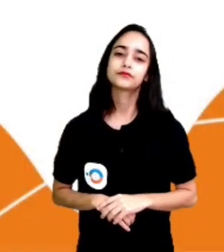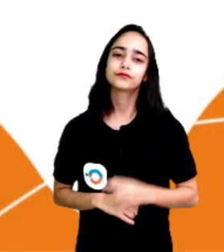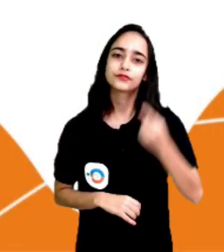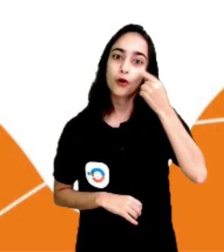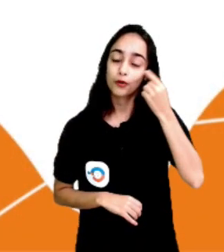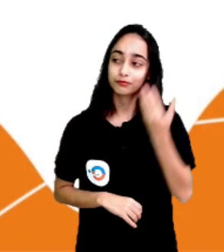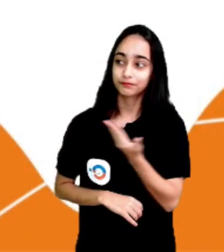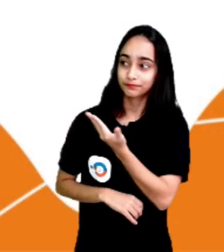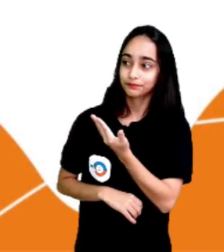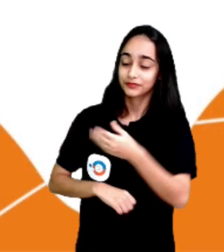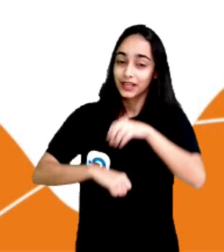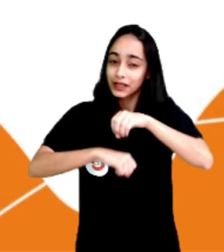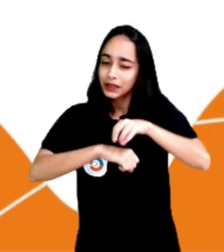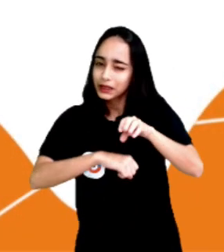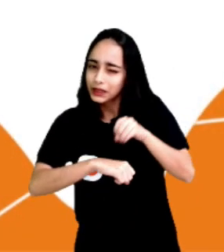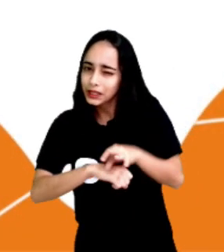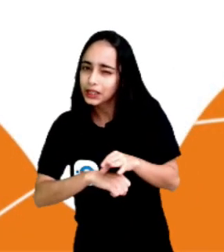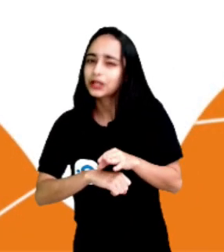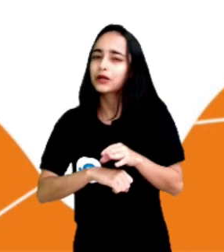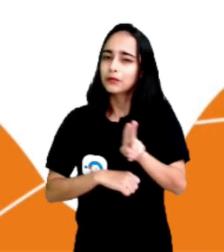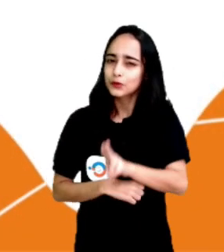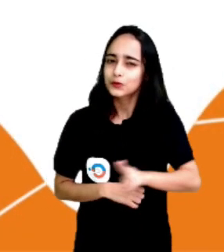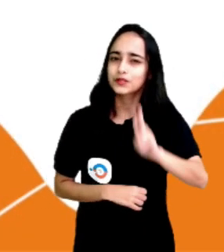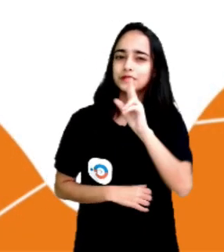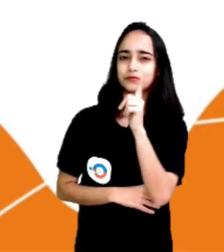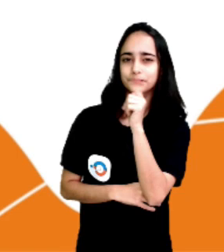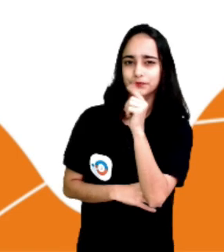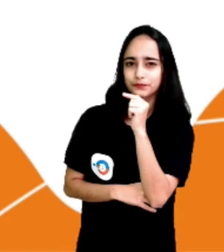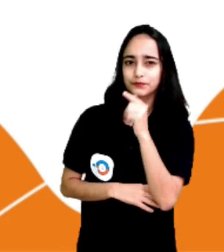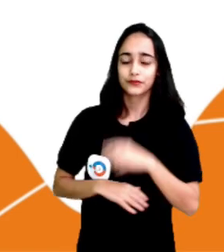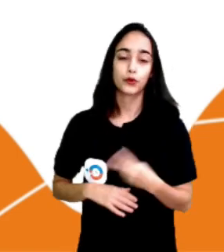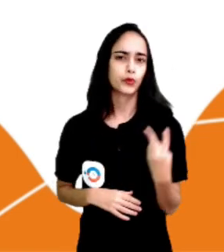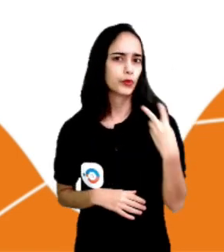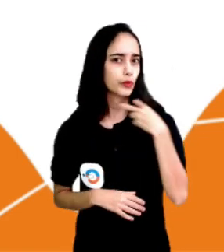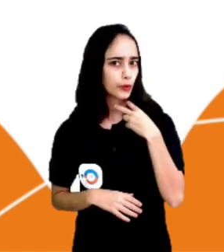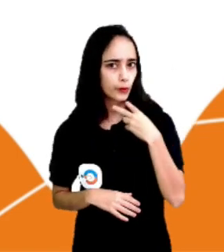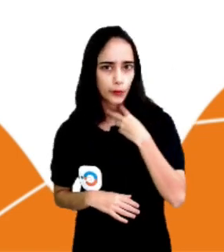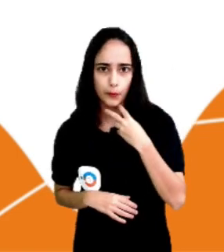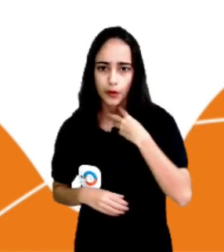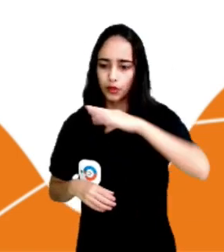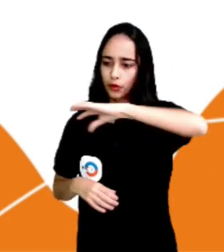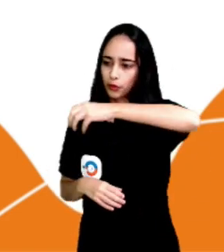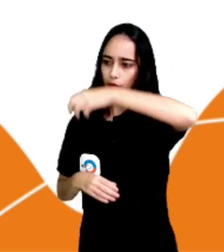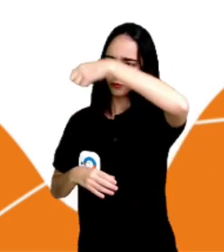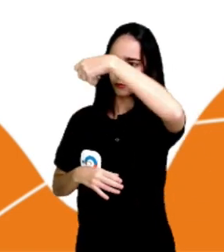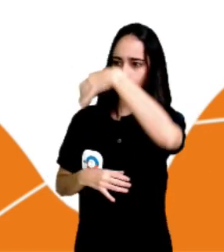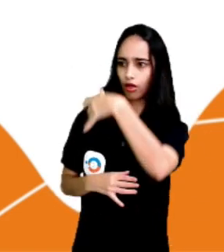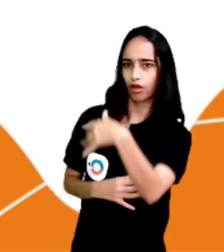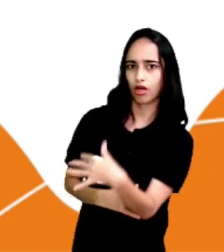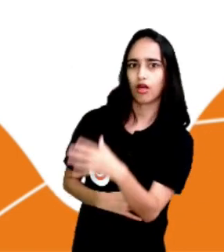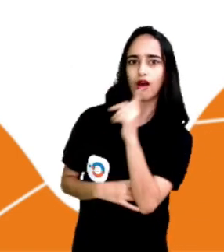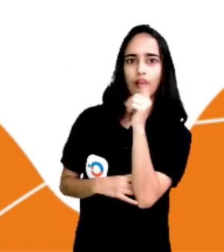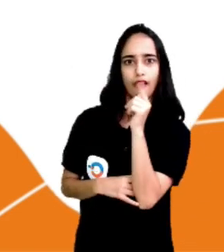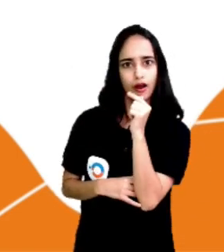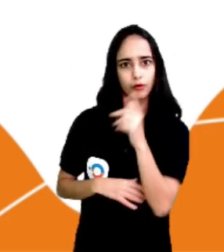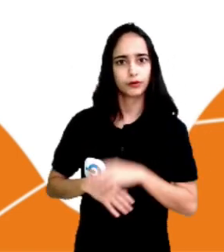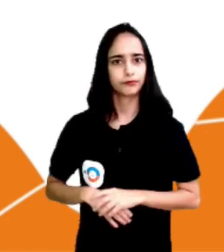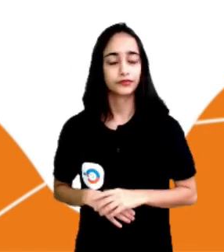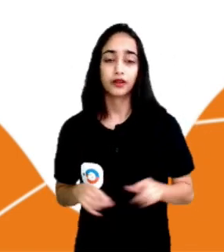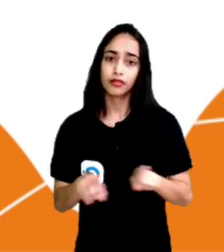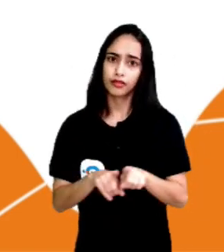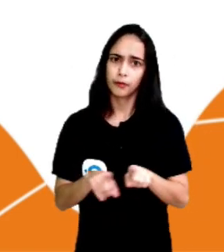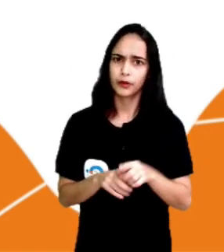dicas para economizar água não deixar a água da torneira escorrer inutilmente não abusar das